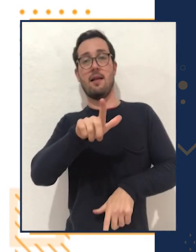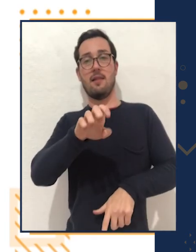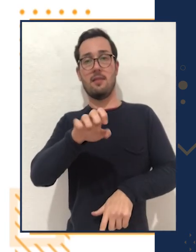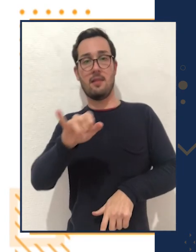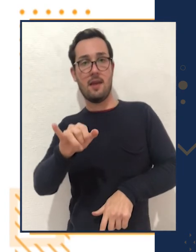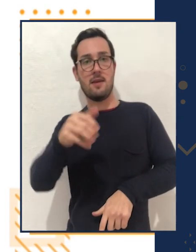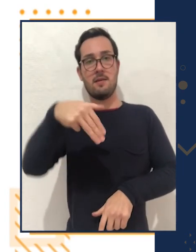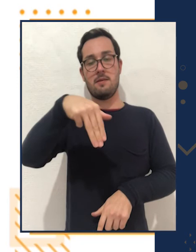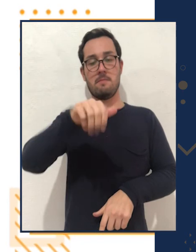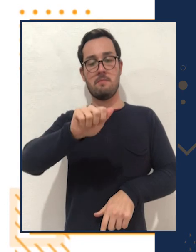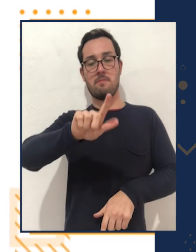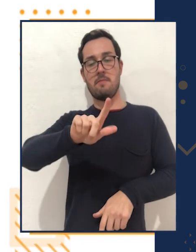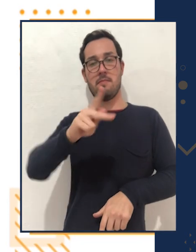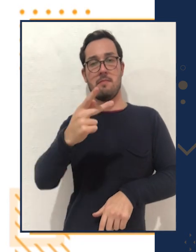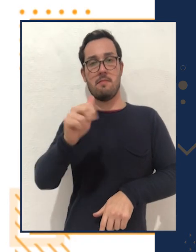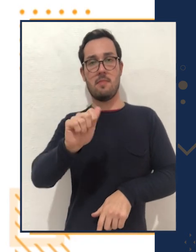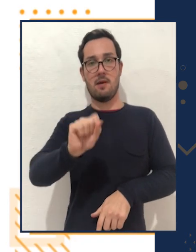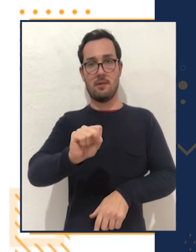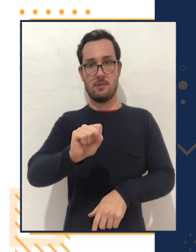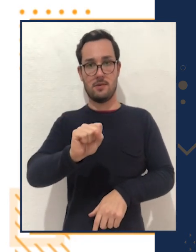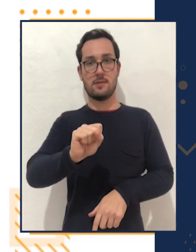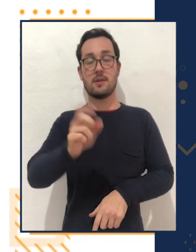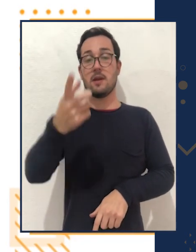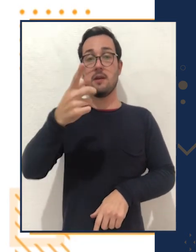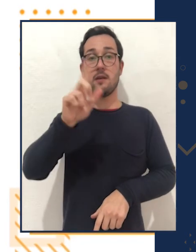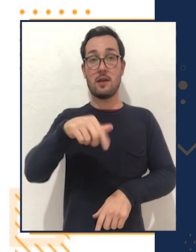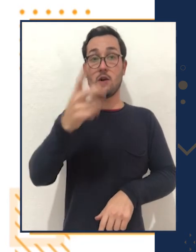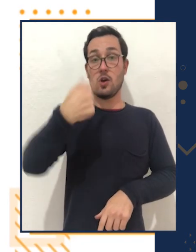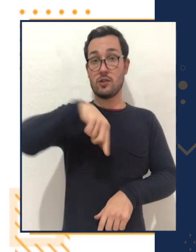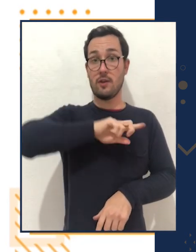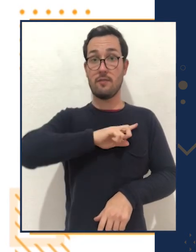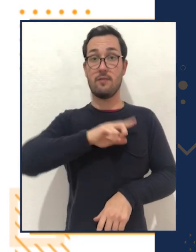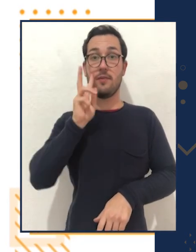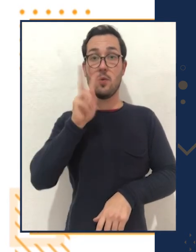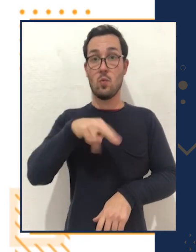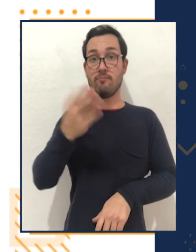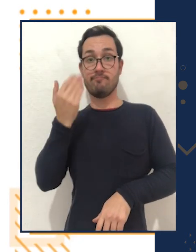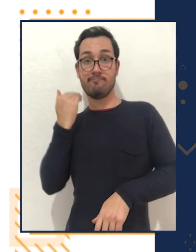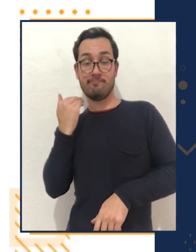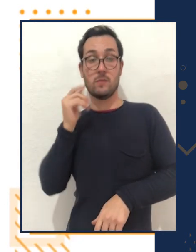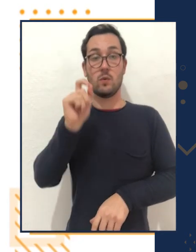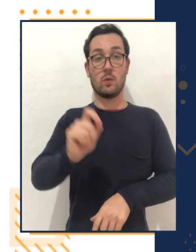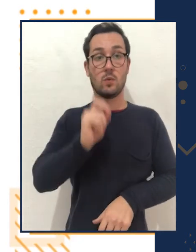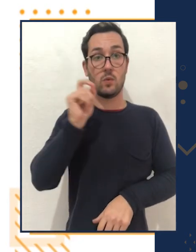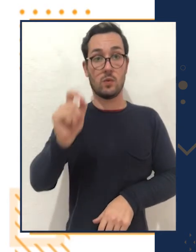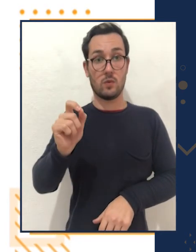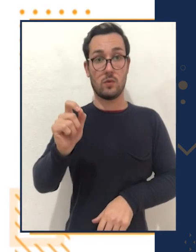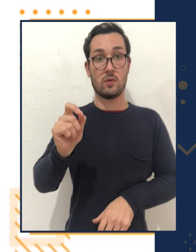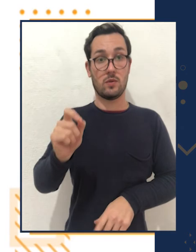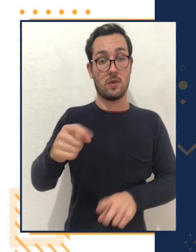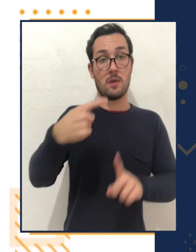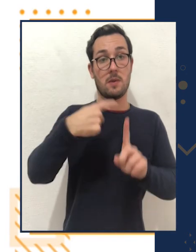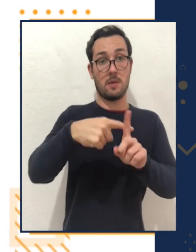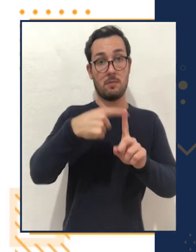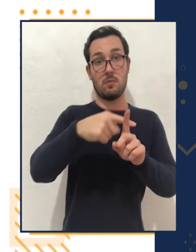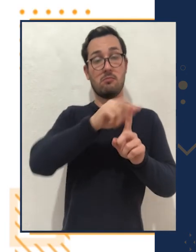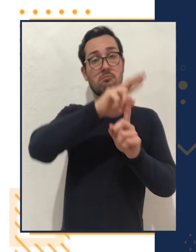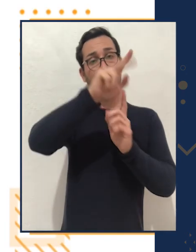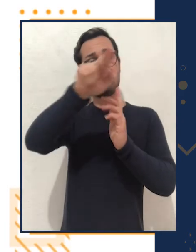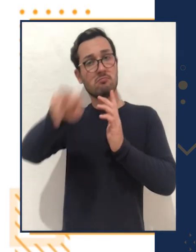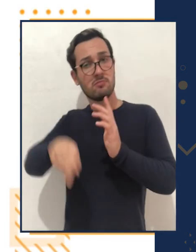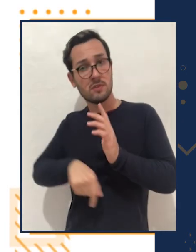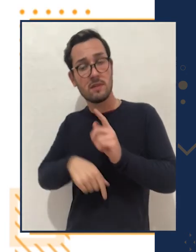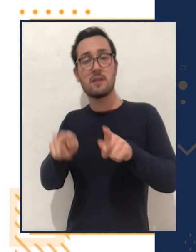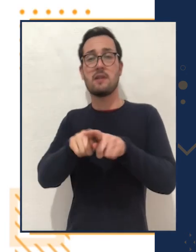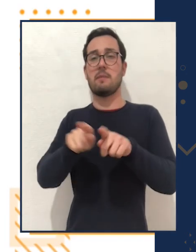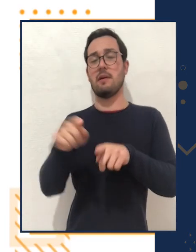poder fazer para efeitos de cálculo. Assim como a gente viu ali da questão da malha, a gente viu que tem 3 malhas, mas